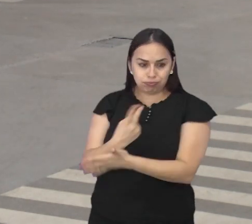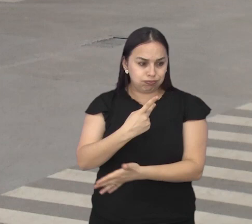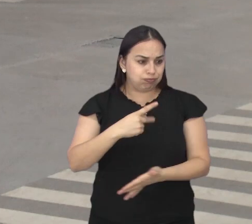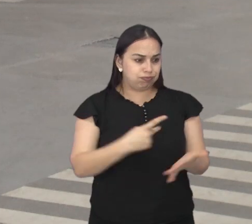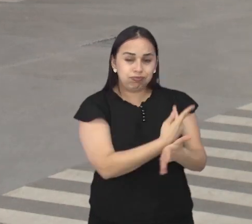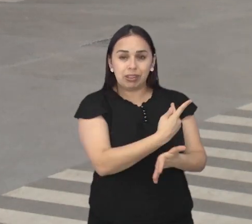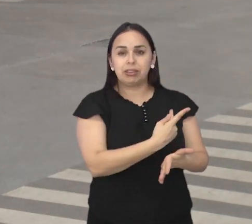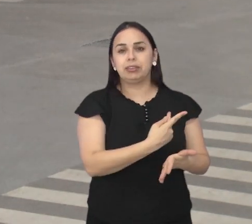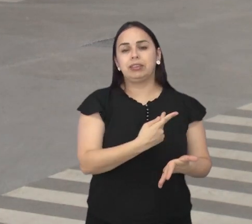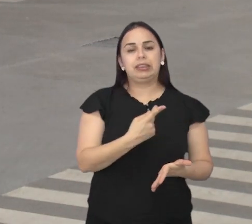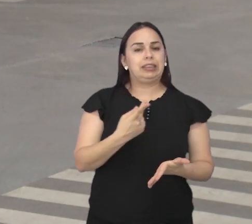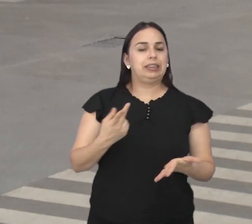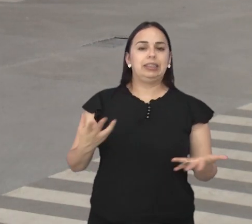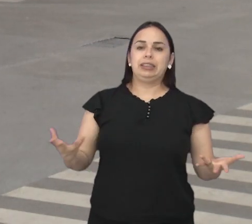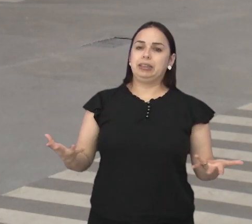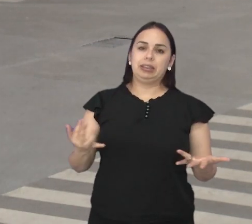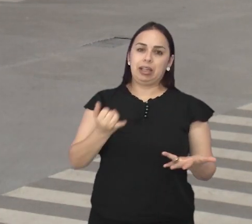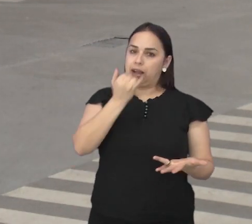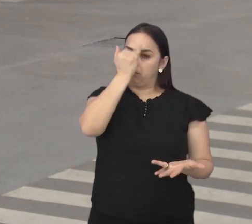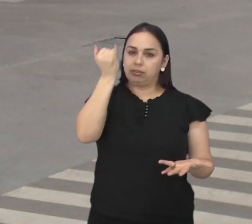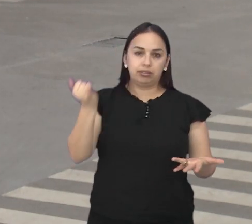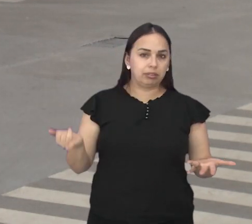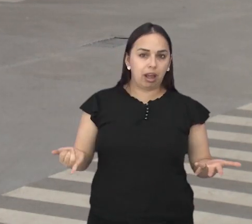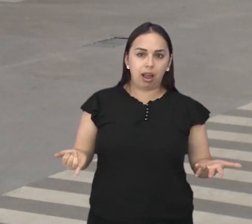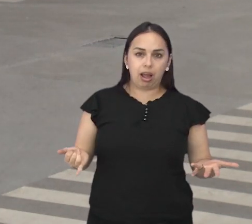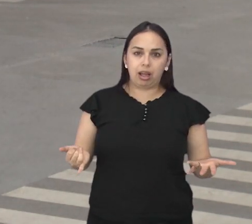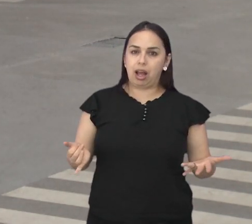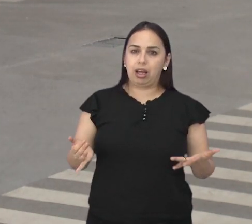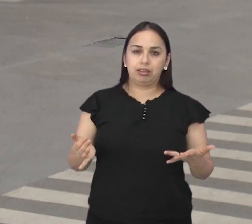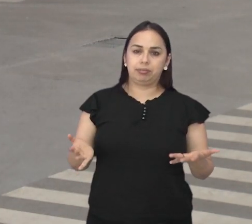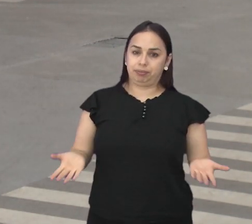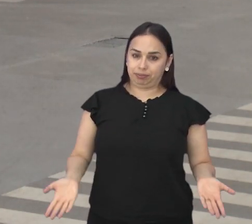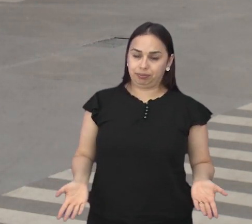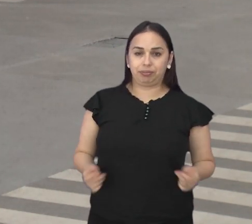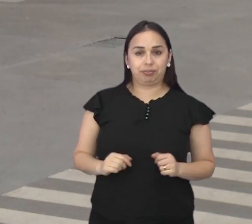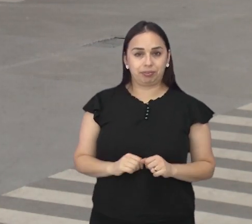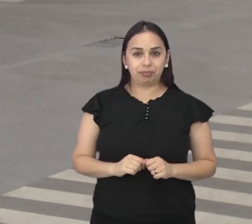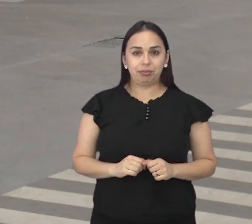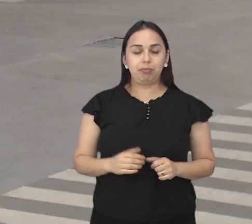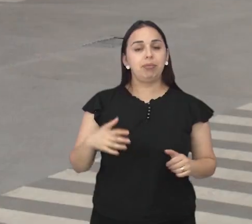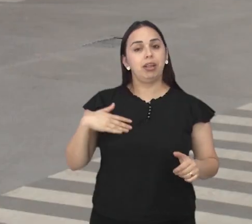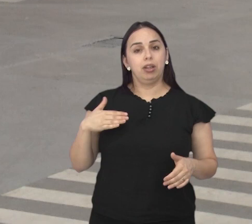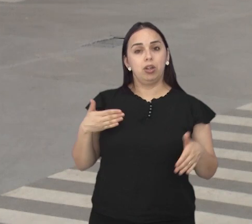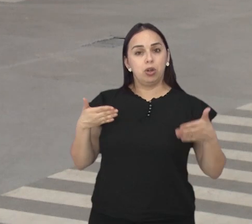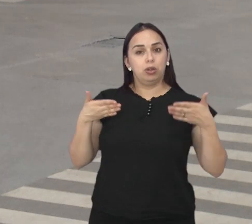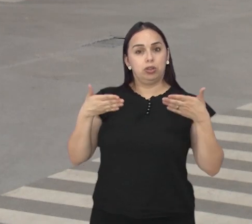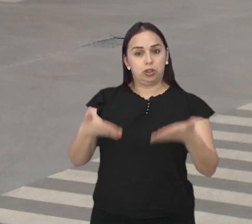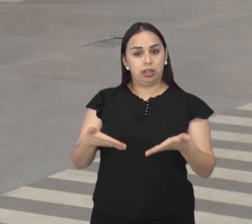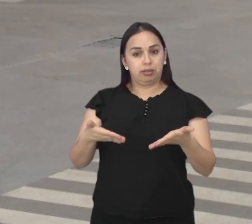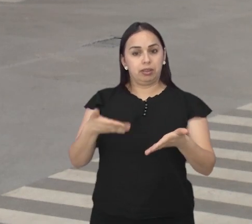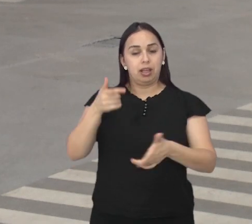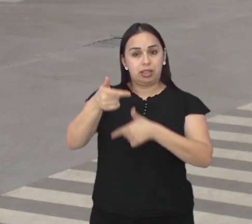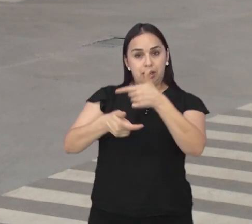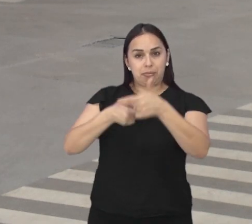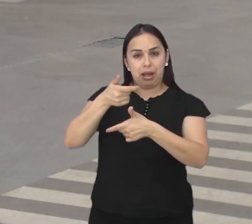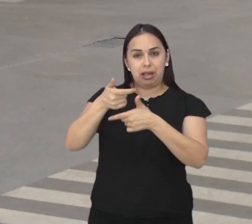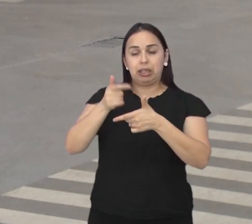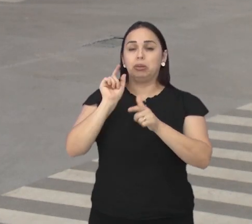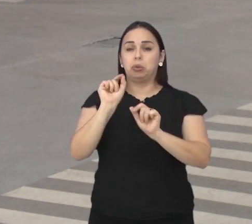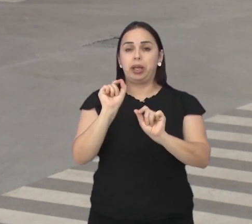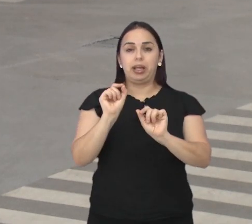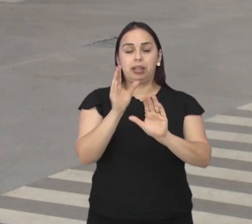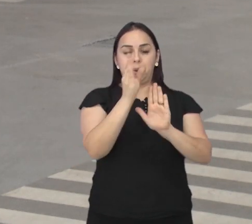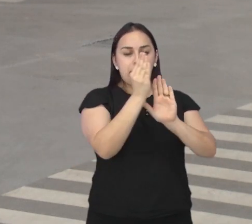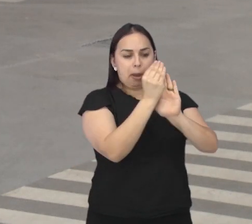coisinha errada, já não sai nada certo, entendeu? Então, quando eu chego, aí a gente trabalha